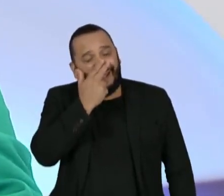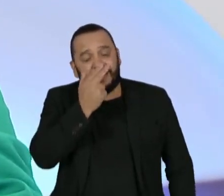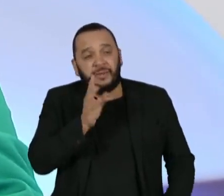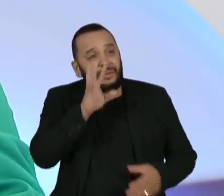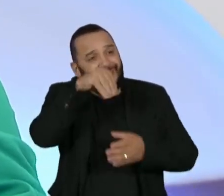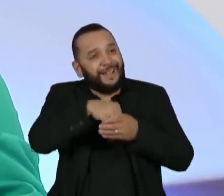todo